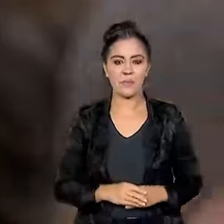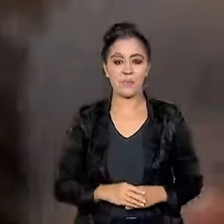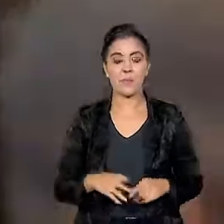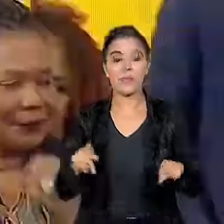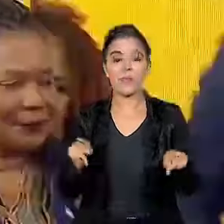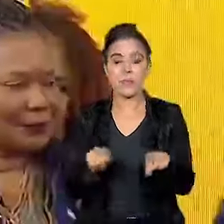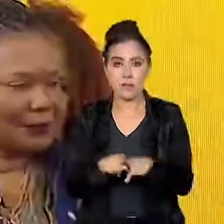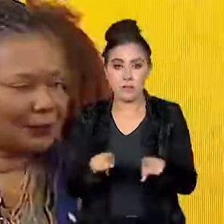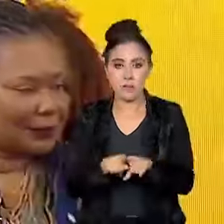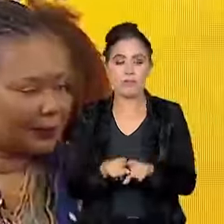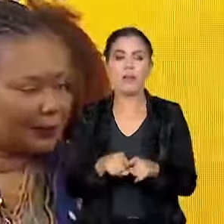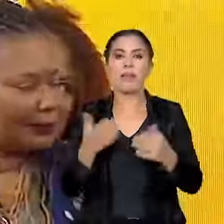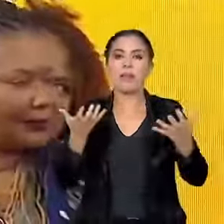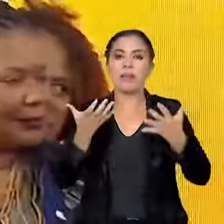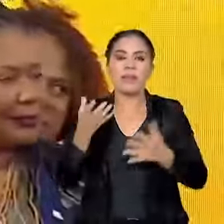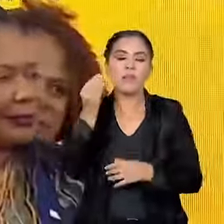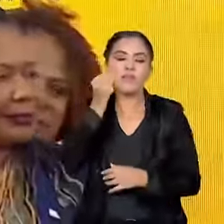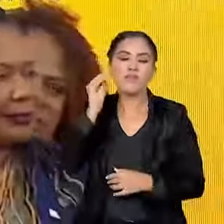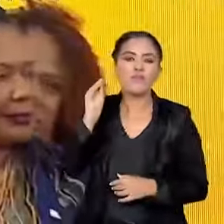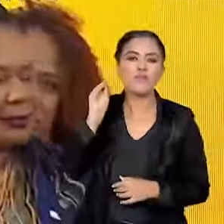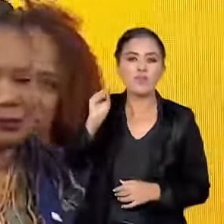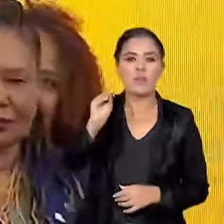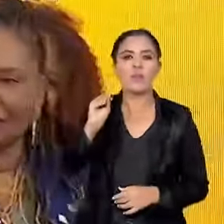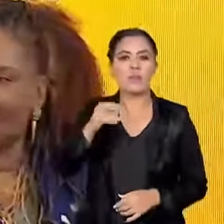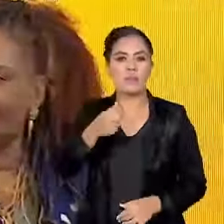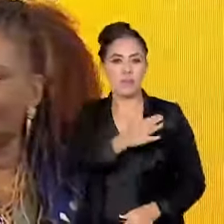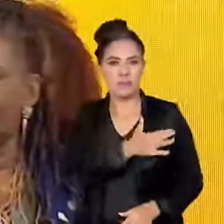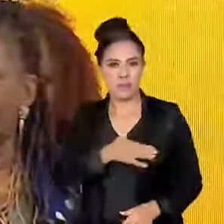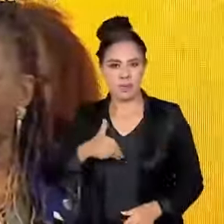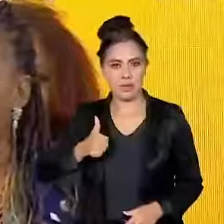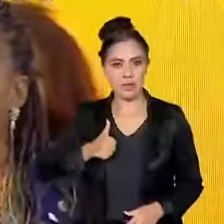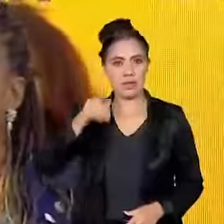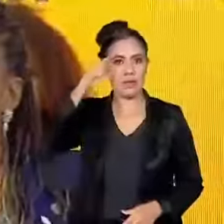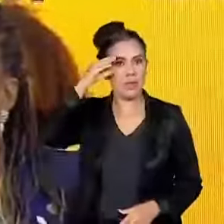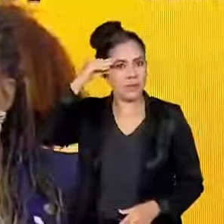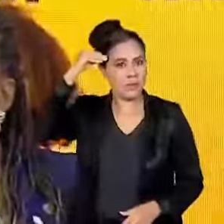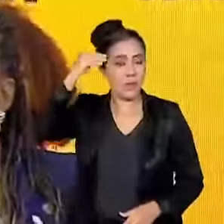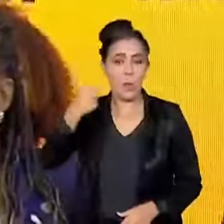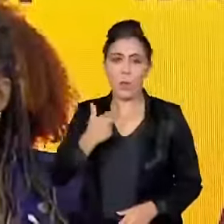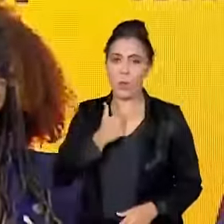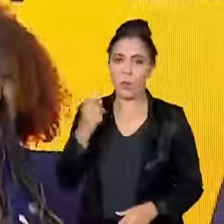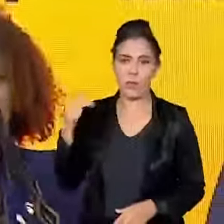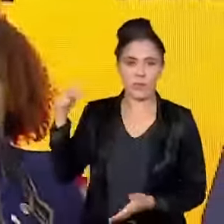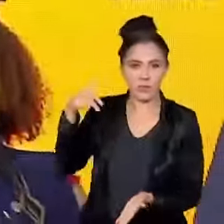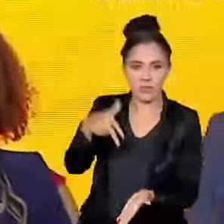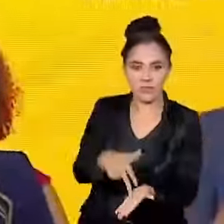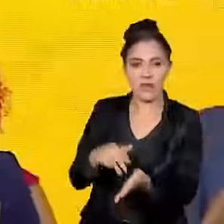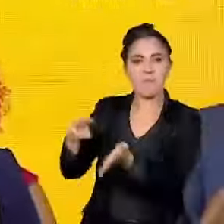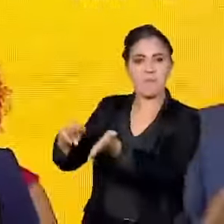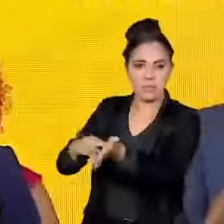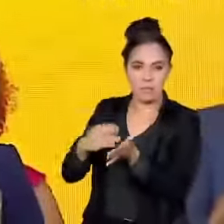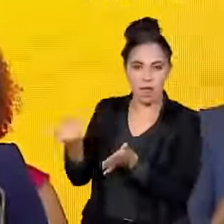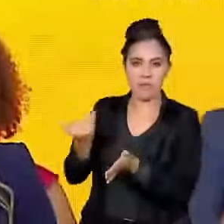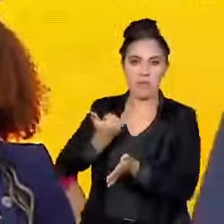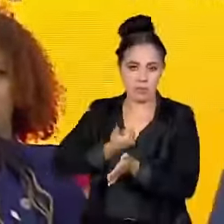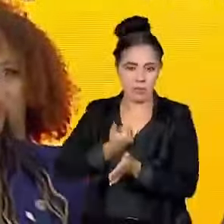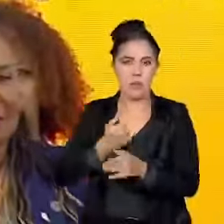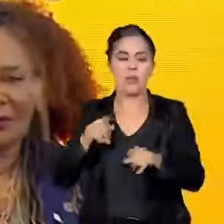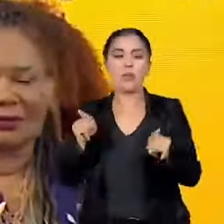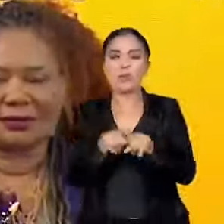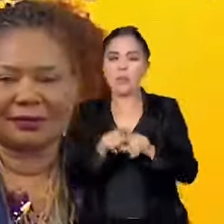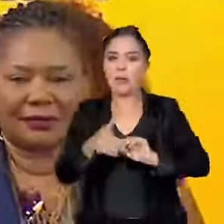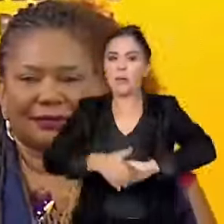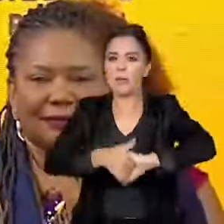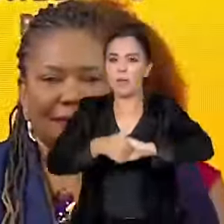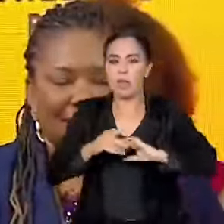Quero mandar um beijo pra Janja, que não conseguiu vir, mas mandou mensagem. Quero saudar, em nome de todos os ministros e ministras